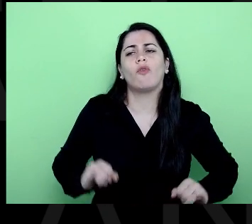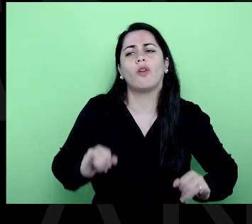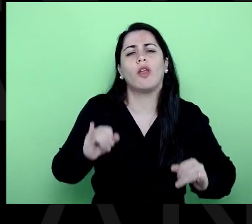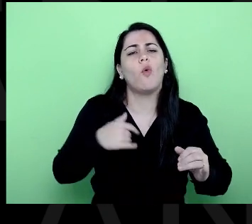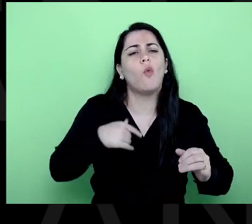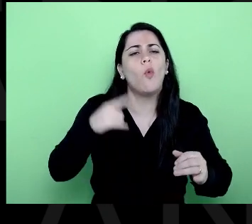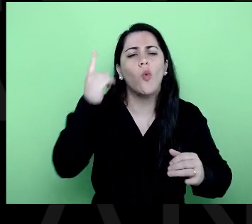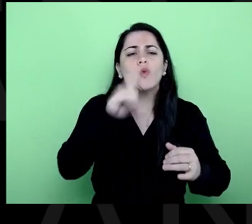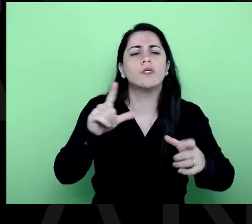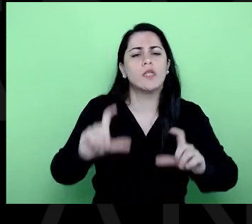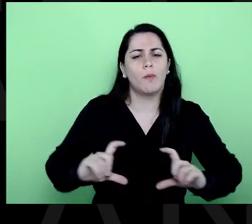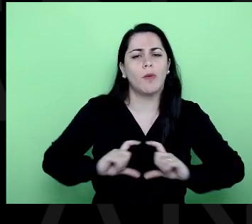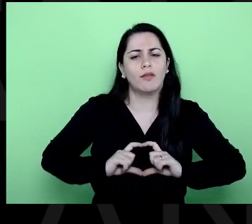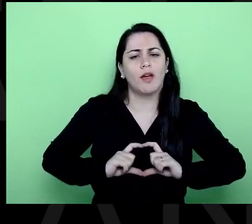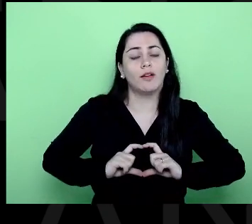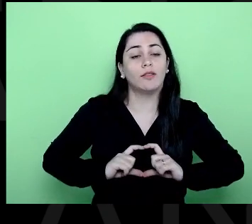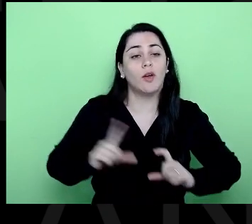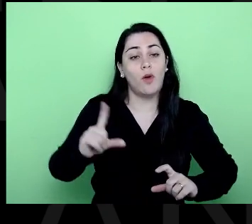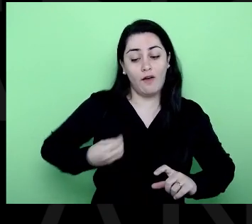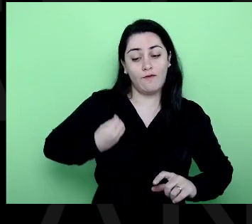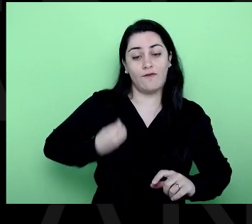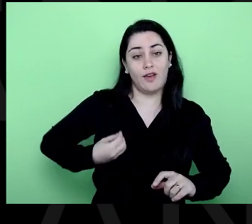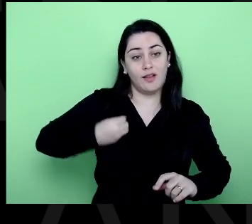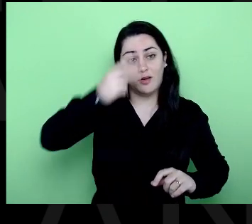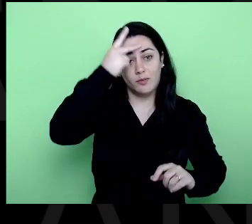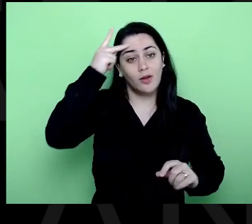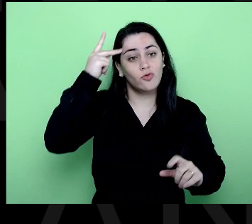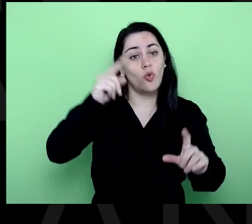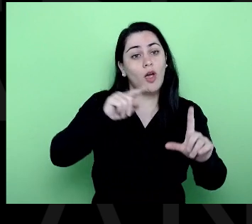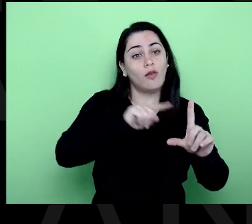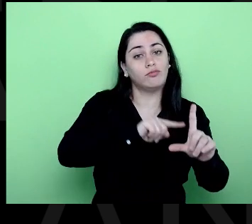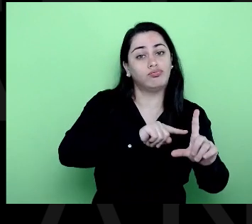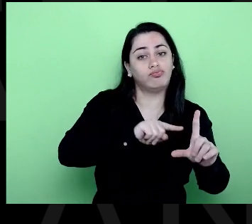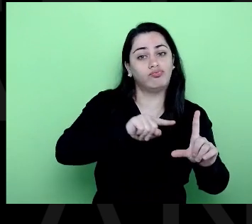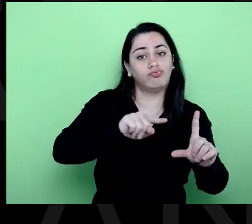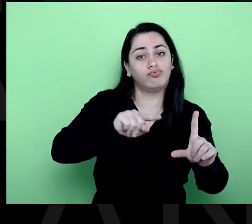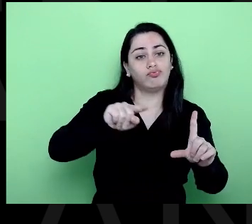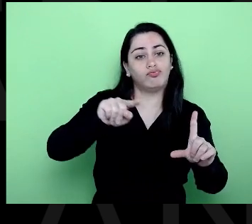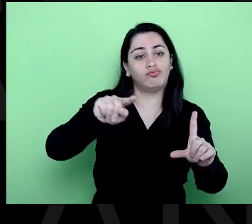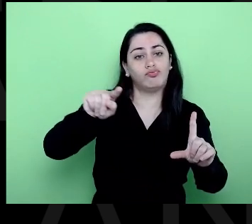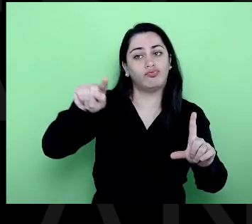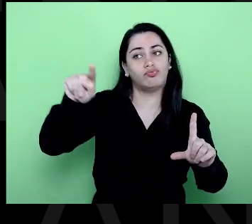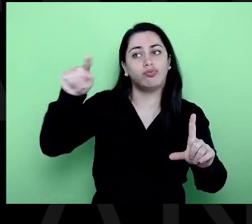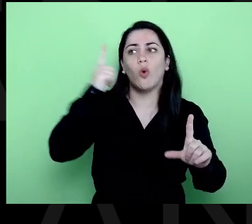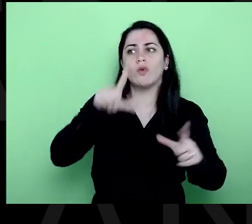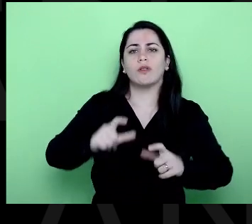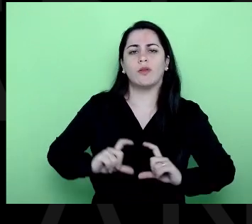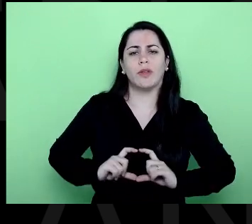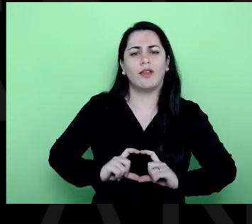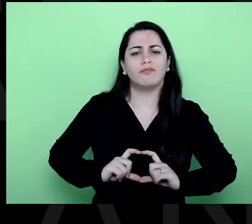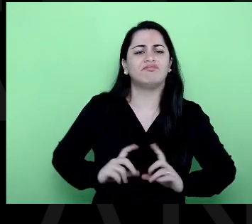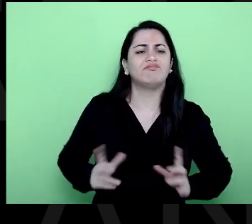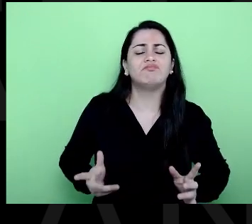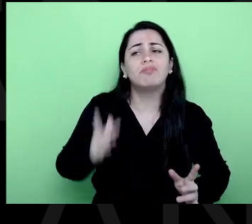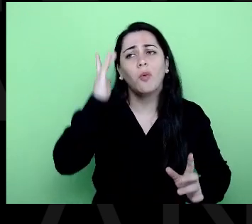a medalha. Então, o gráfico da vida dele é assim, vai subindo e fica, conseguiu a medalha. Eu acho